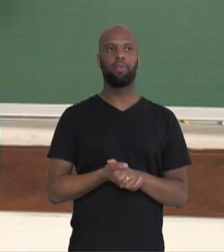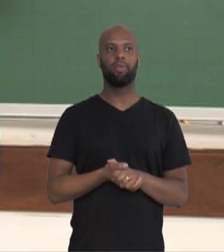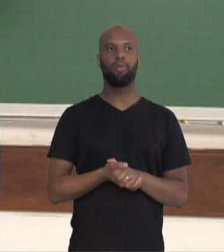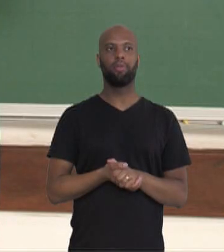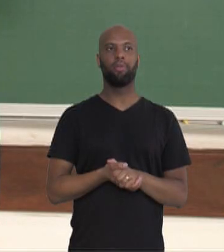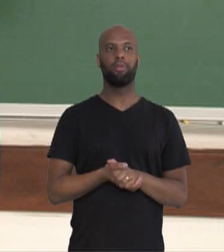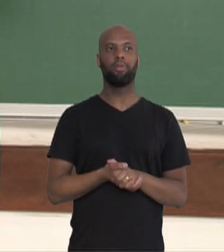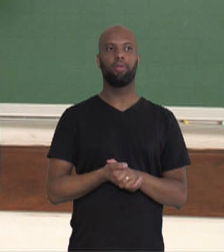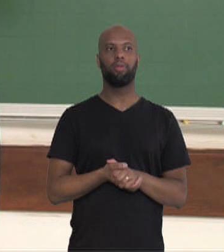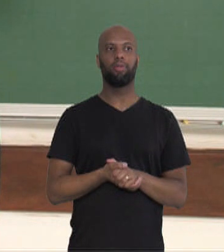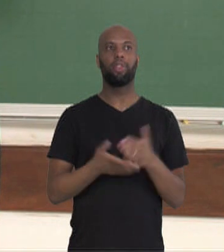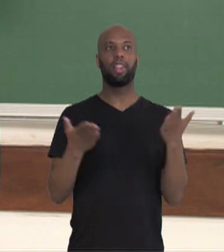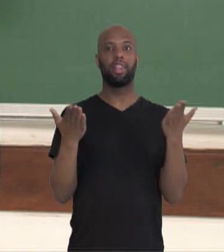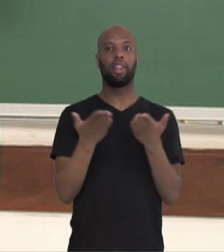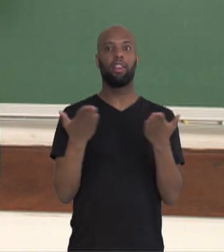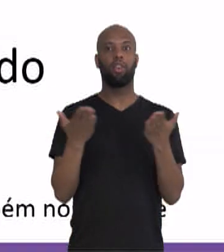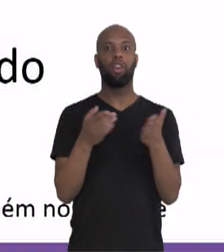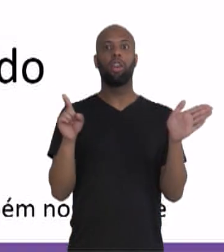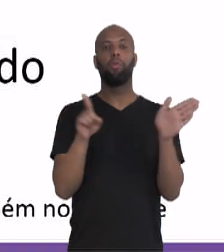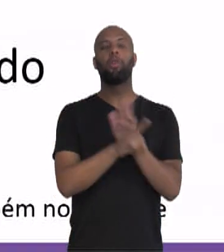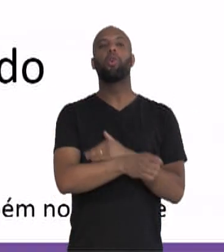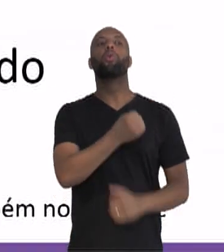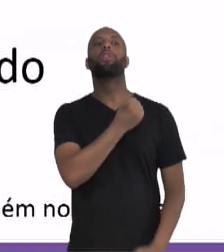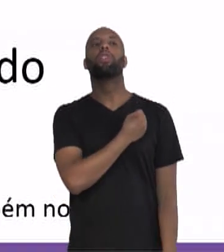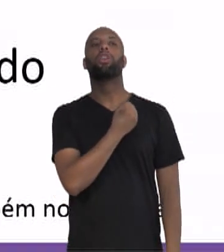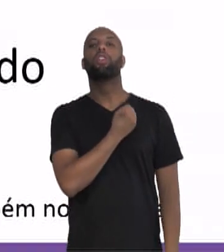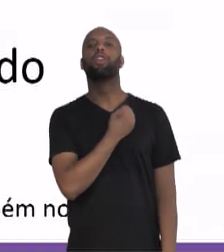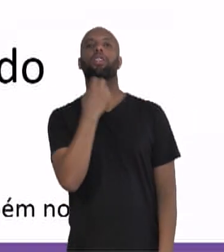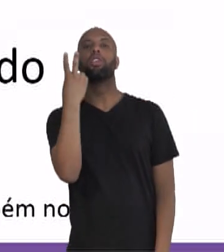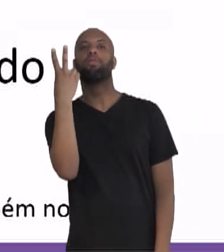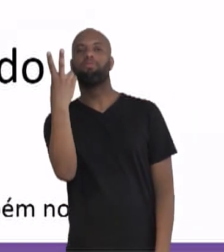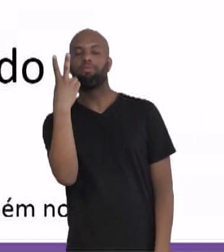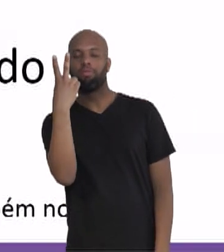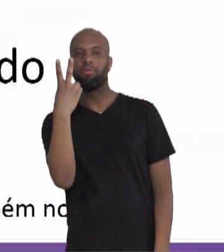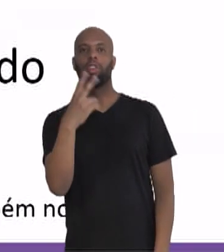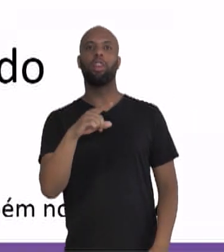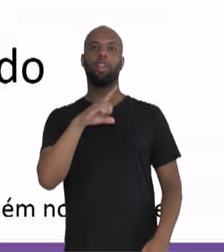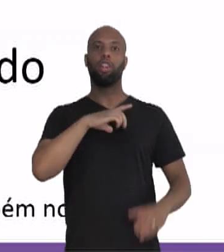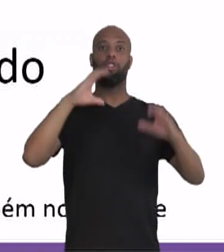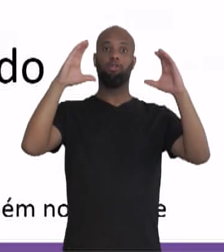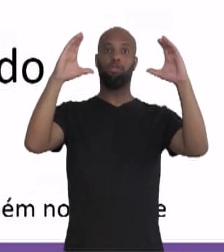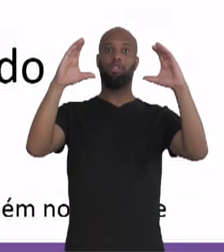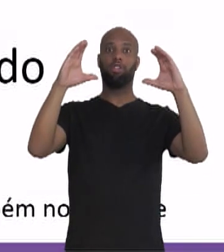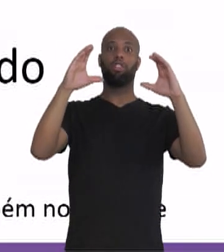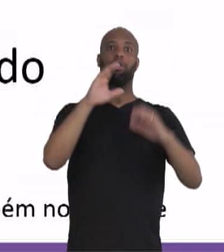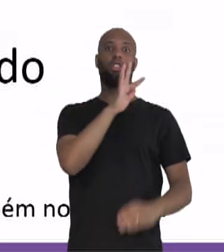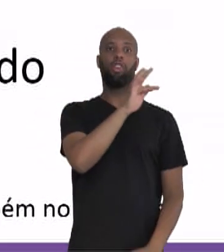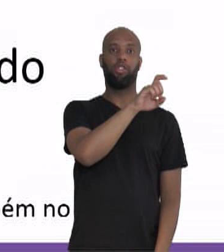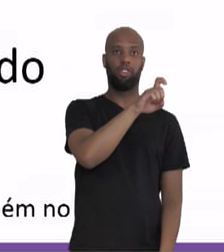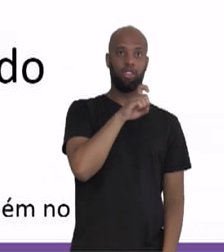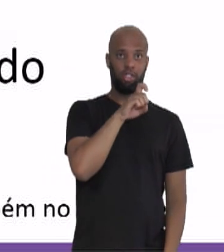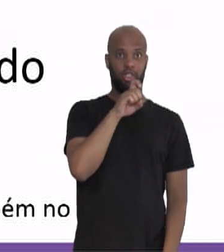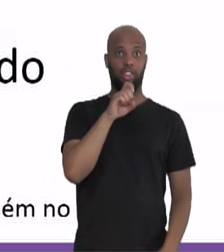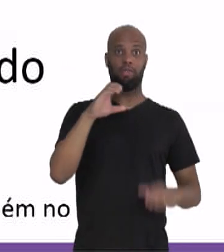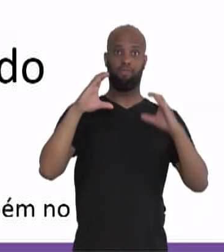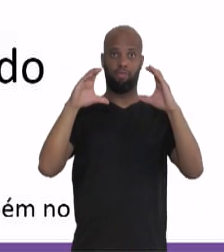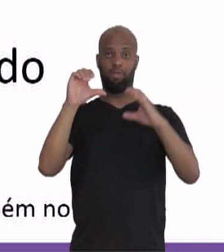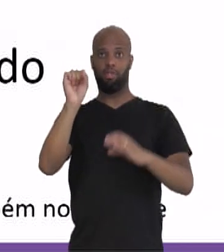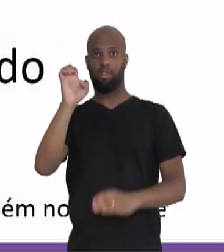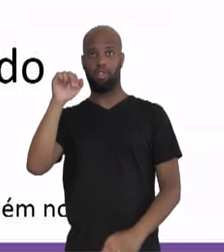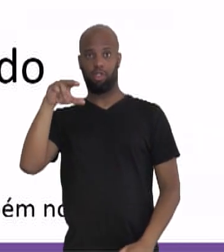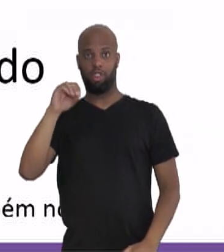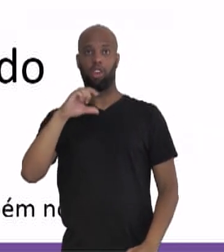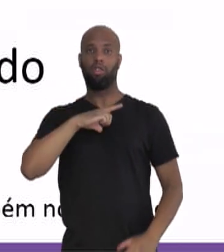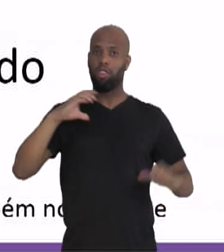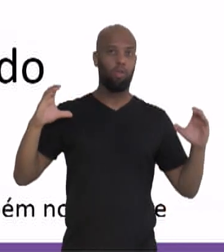Vamos para a nossa segunda questão do quiz. Na função dada por f de x, né, a função seno, completa, onde você tem todos